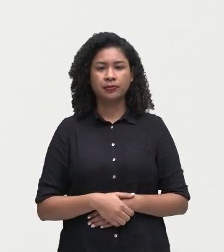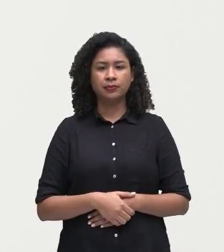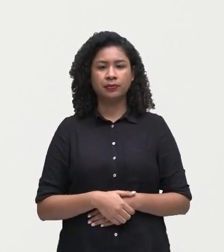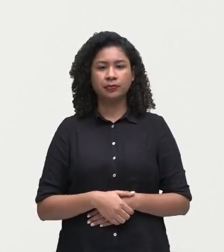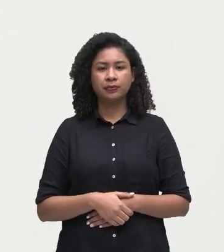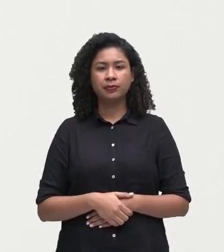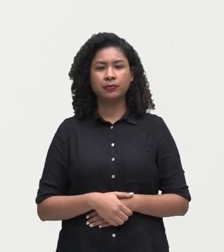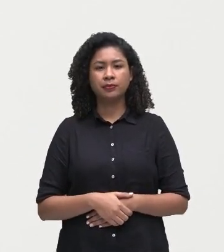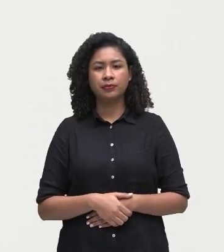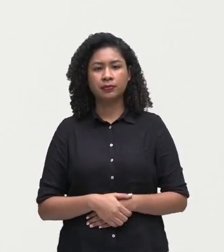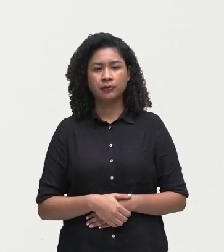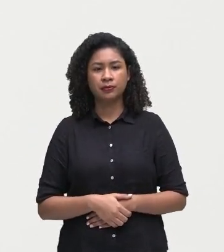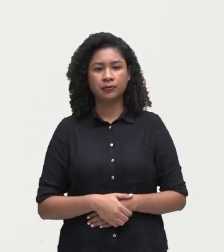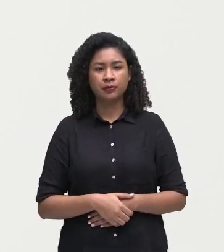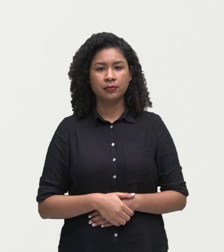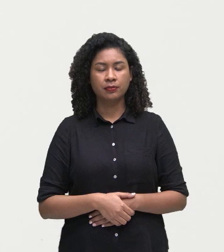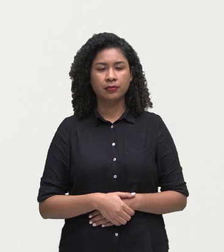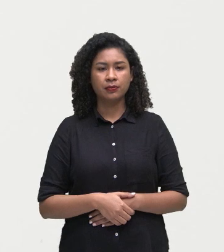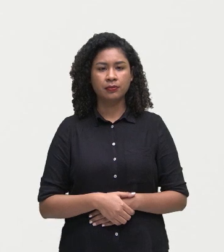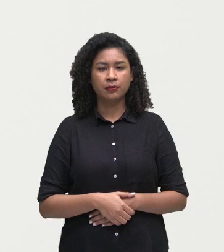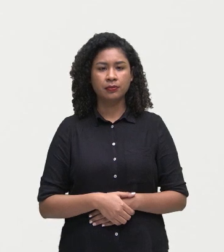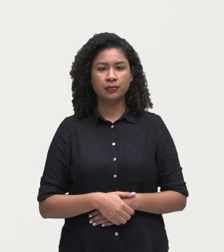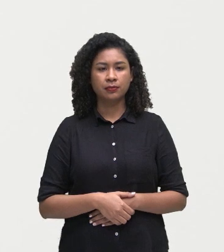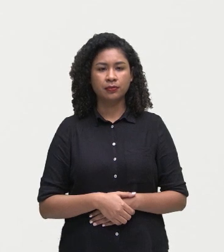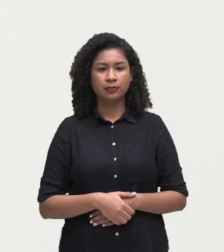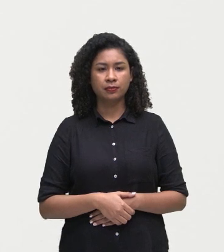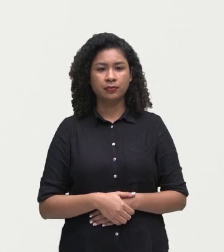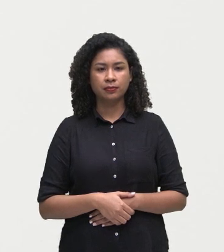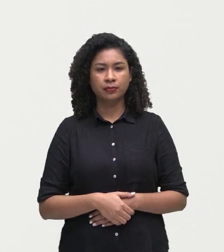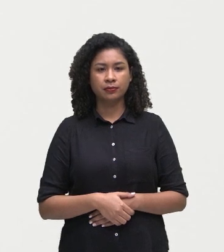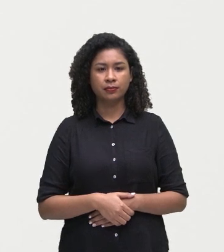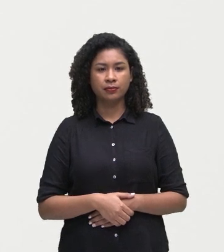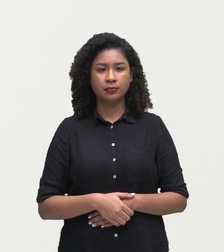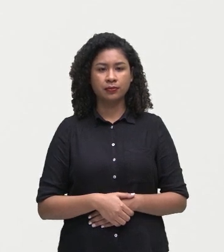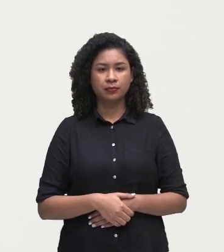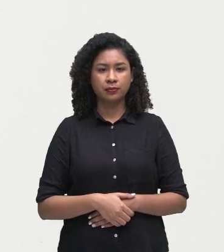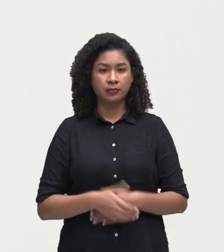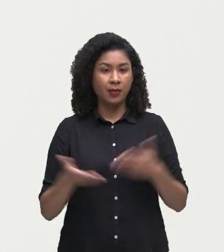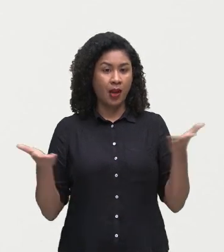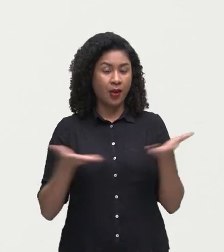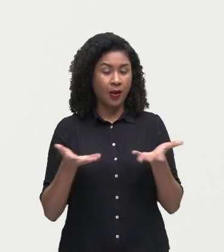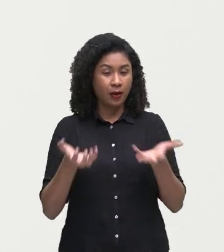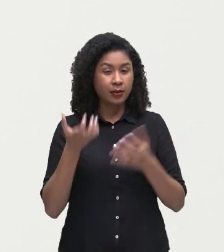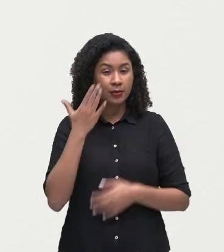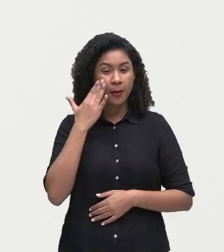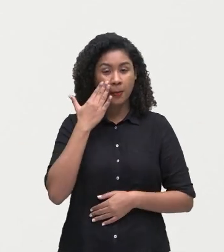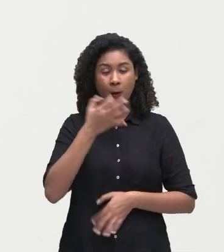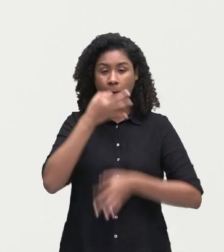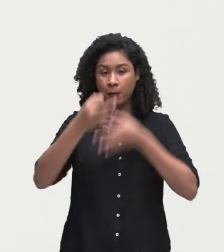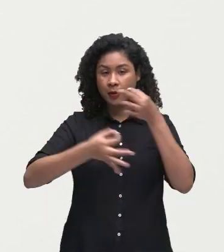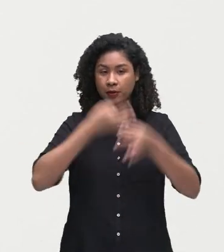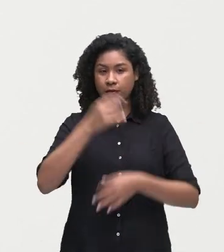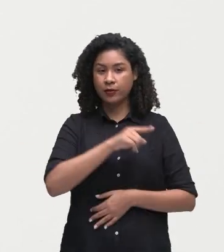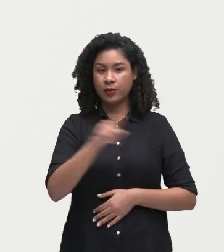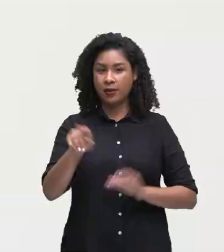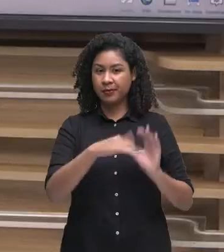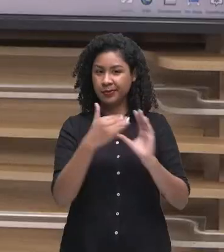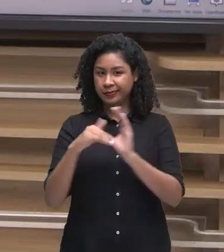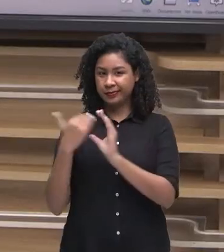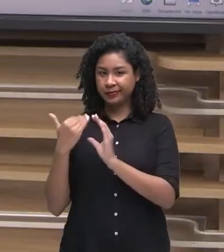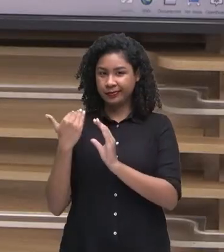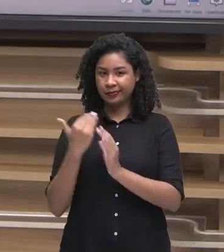verificada entre os séculos XI e XIII. Vamos ver o que vocês comentaram para mim aqui no chat.